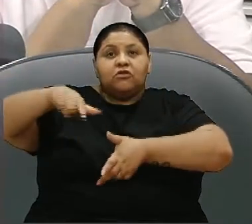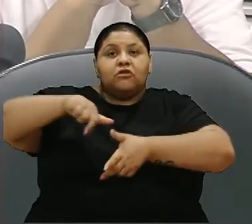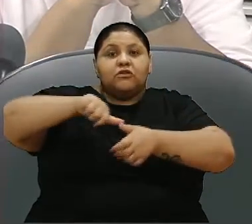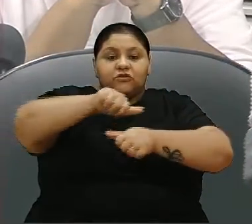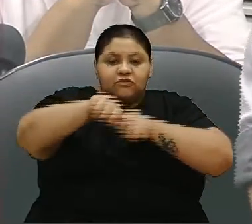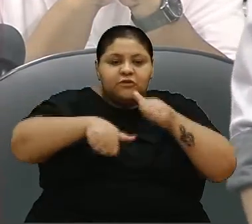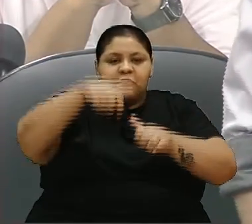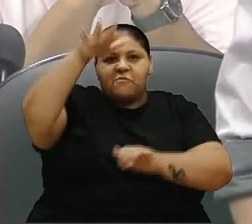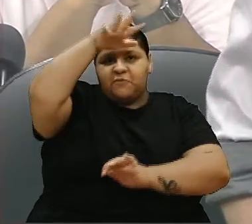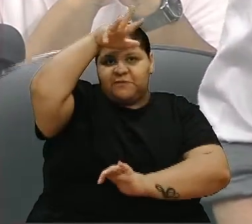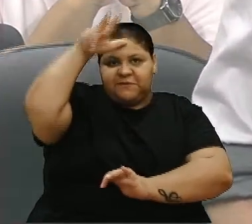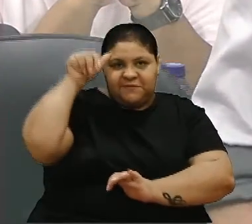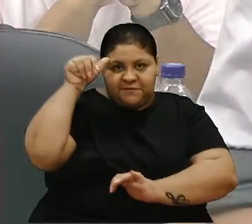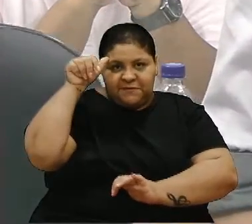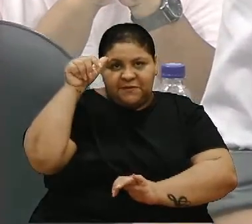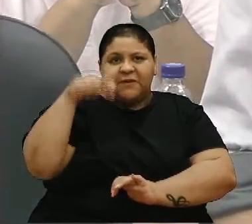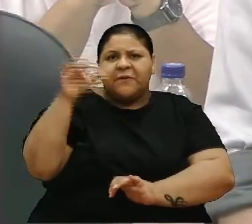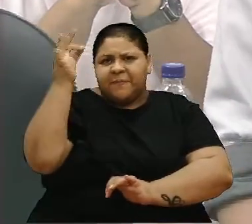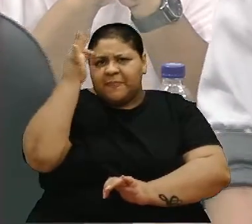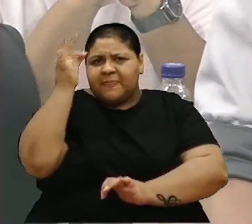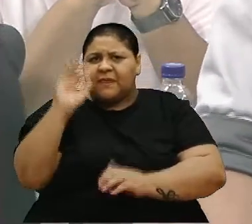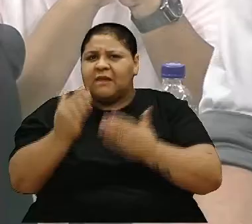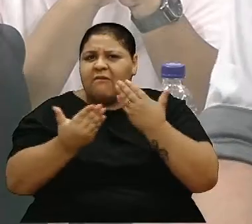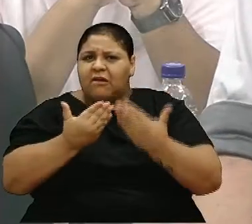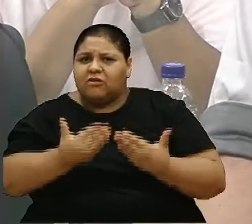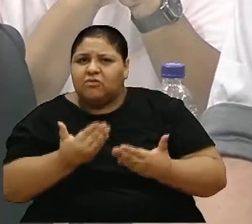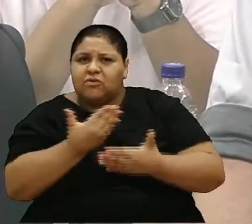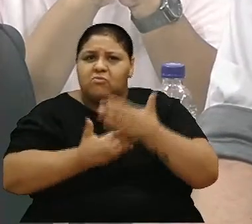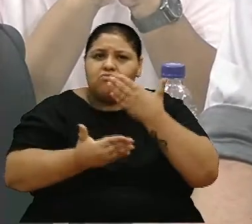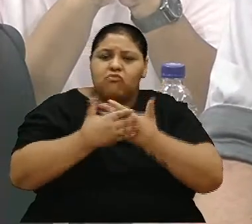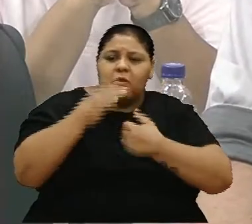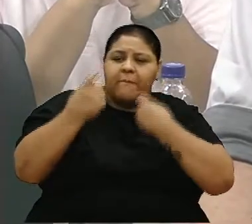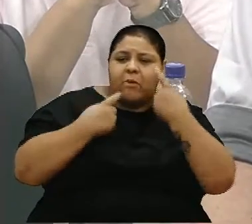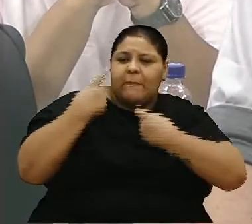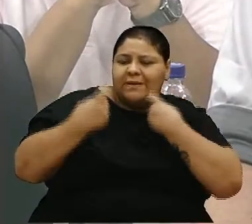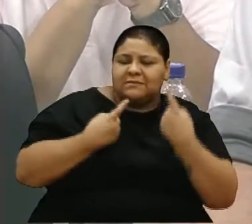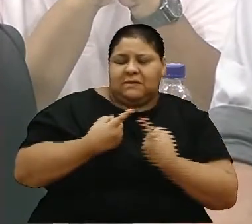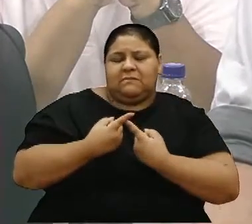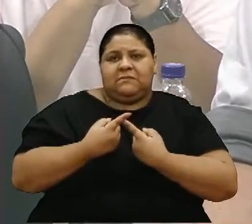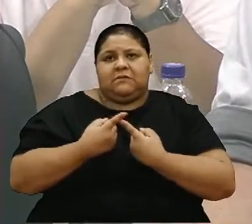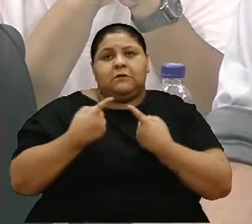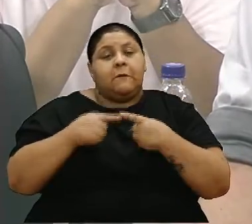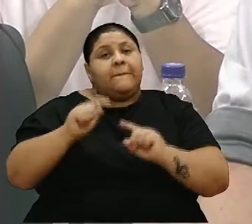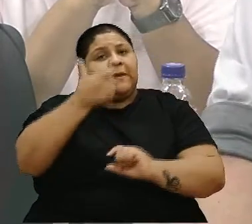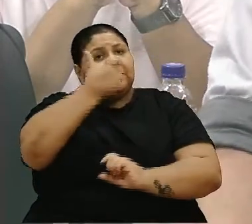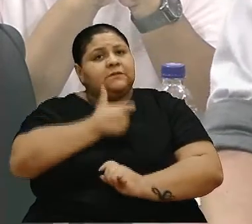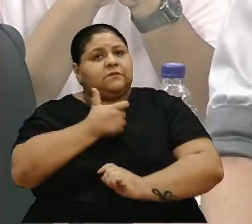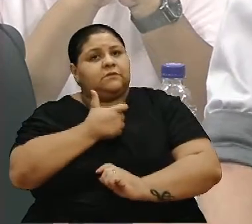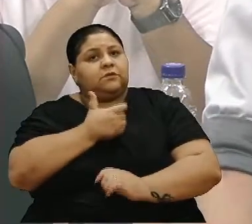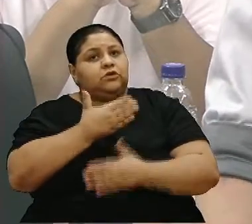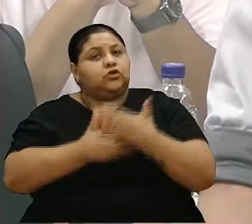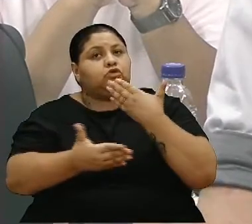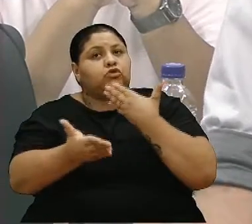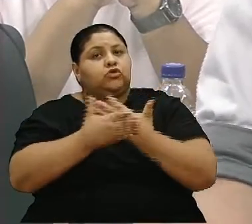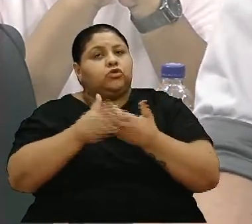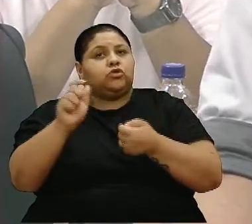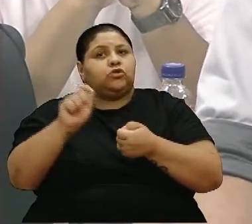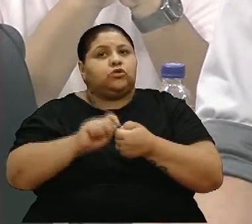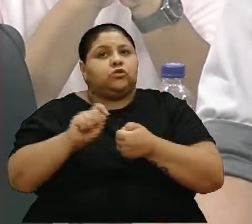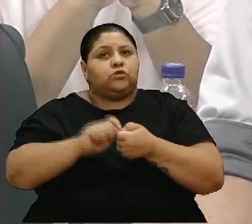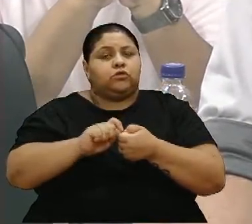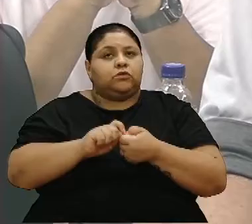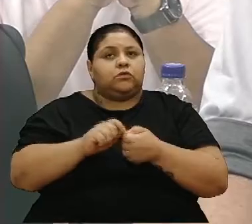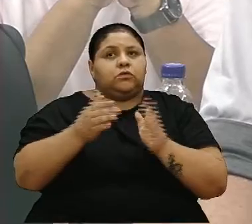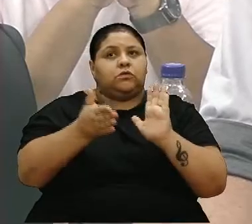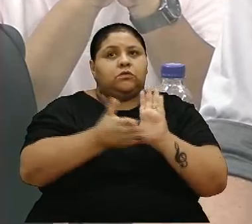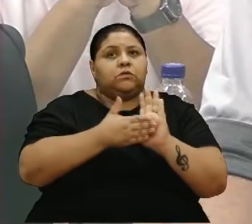município. E eu entendo o questionamento de todos, a preocupação, mas eu acho que tudo que se é feito, que se é proposto, muitas vezes